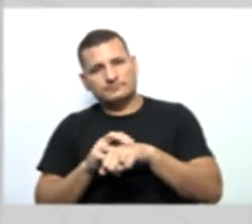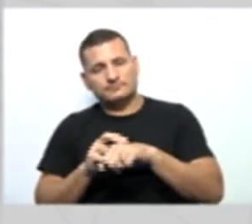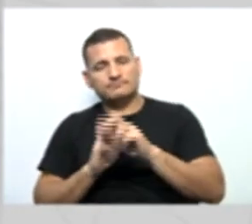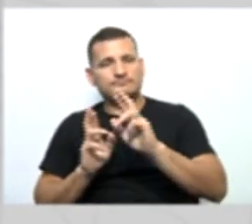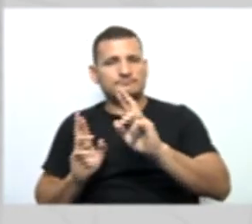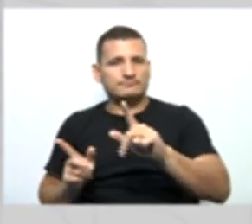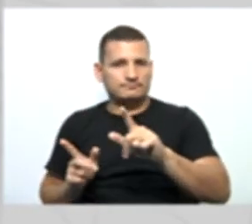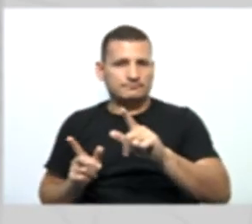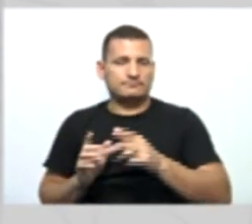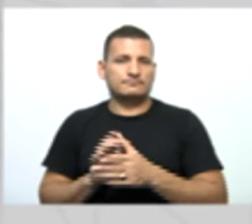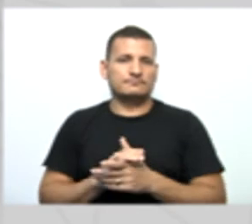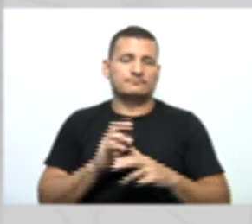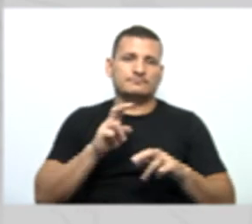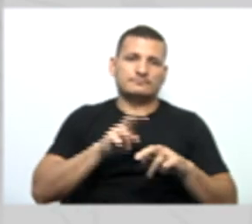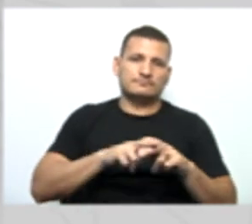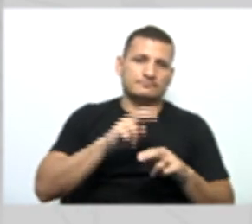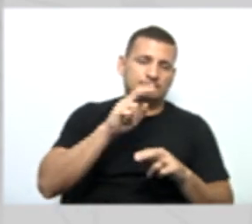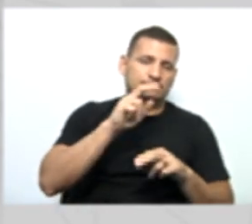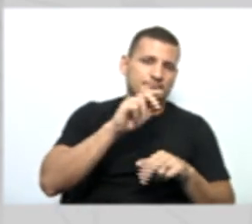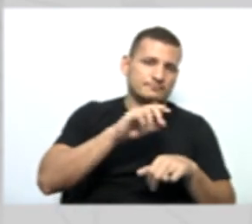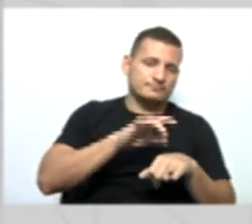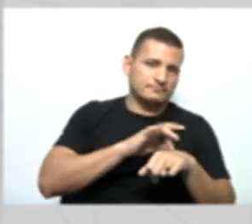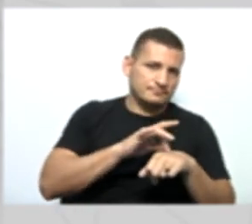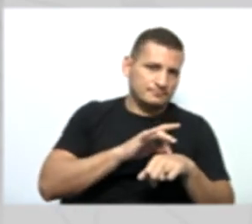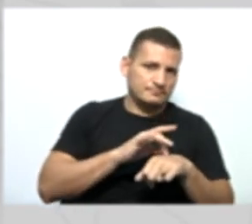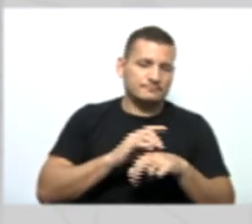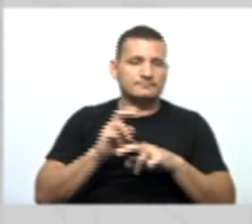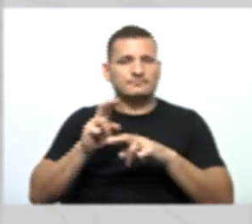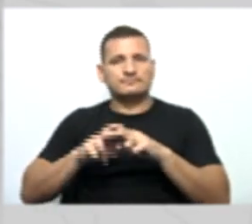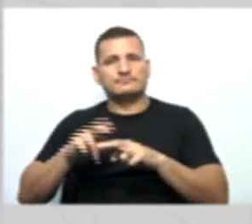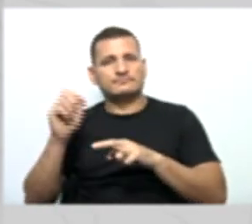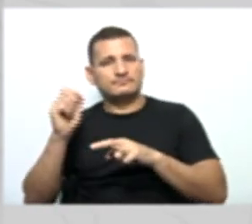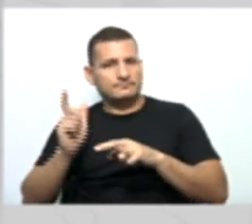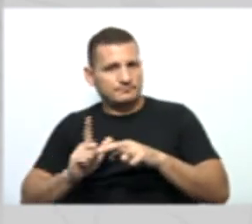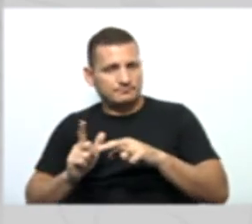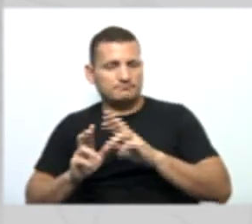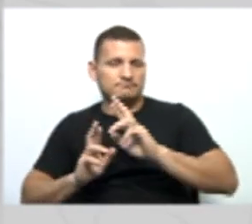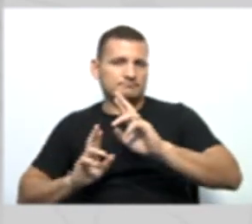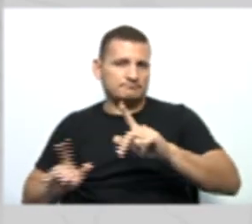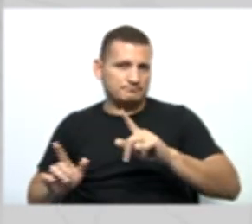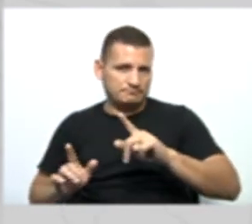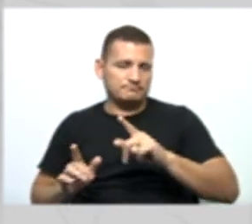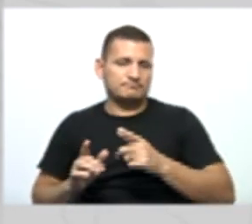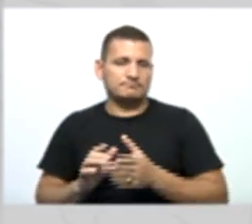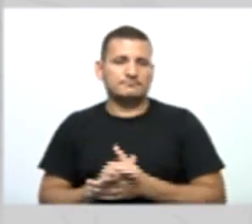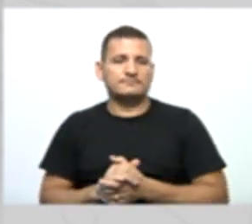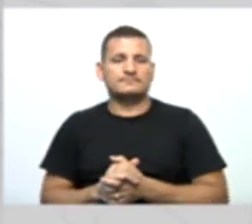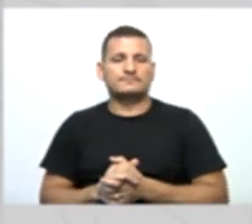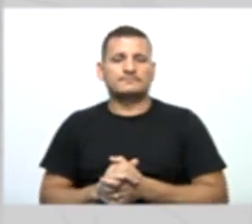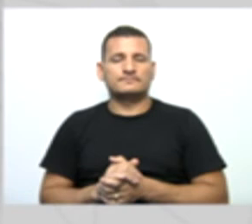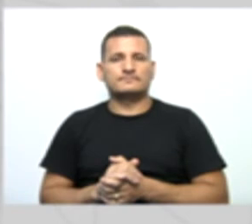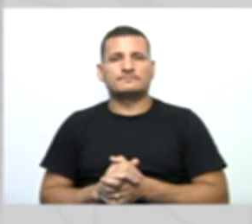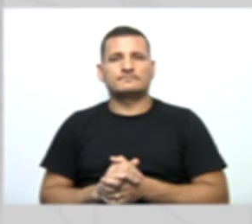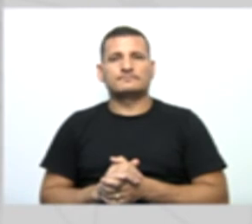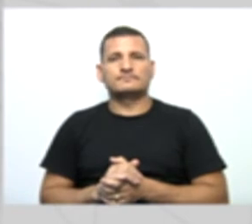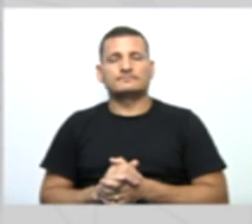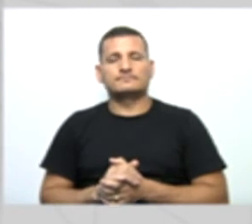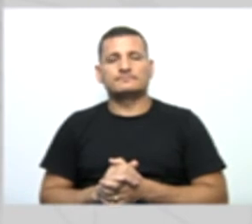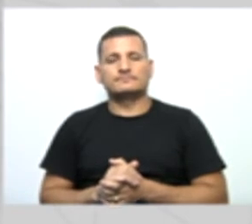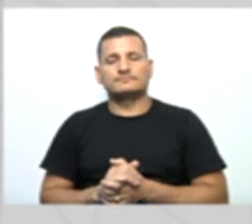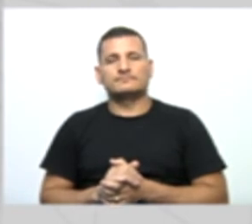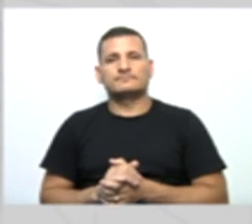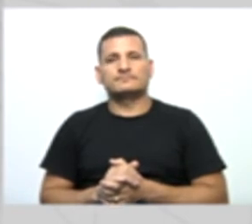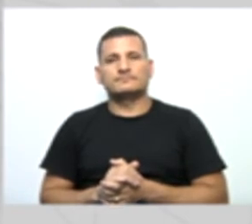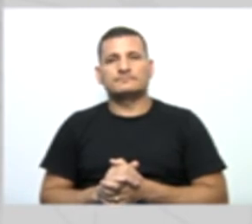Poderíamos ter uma cadeira preta, mas poderíamos ter uma cadeira azul. São distinções a partir da mesma